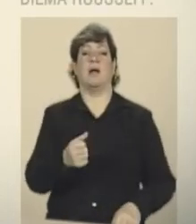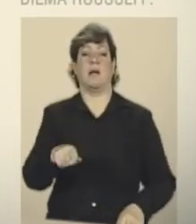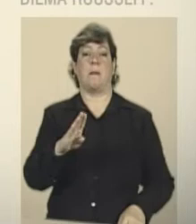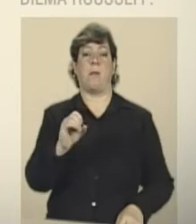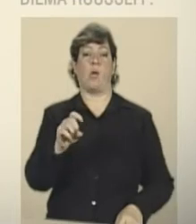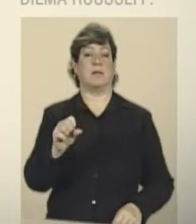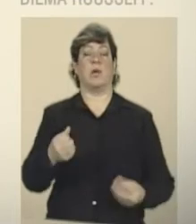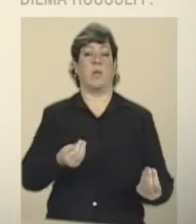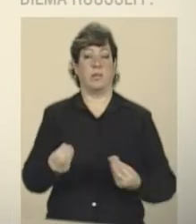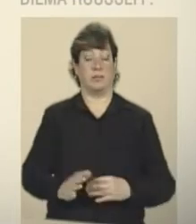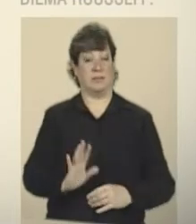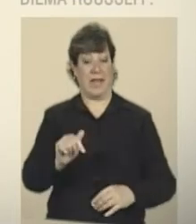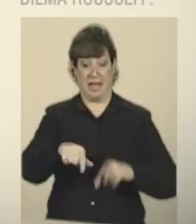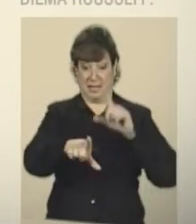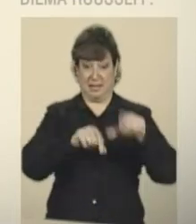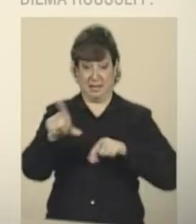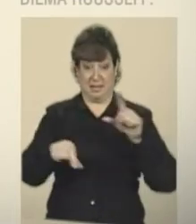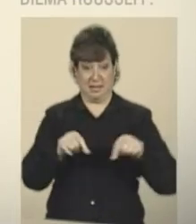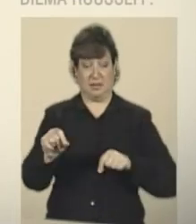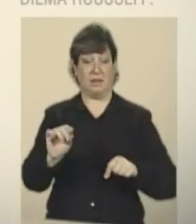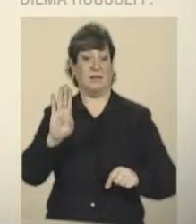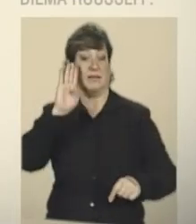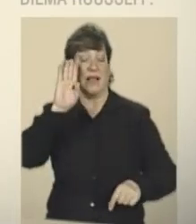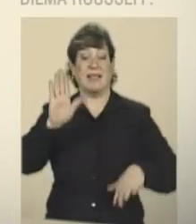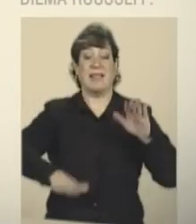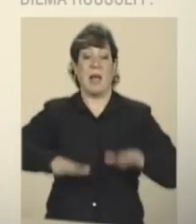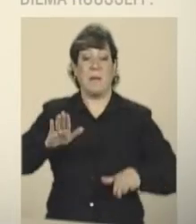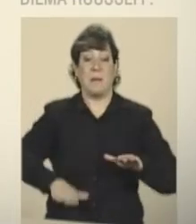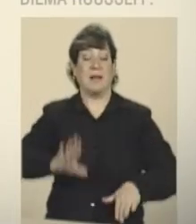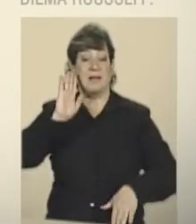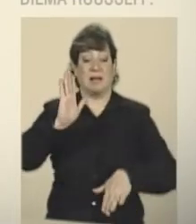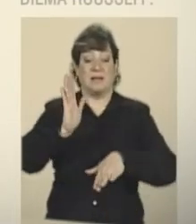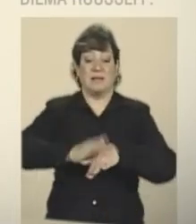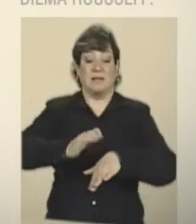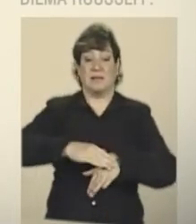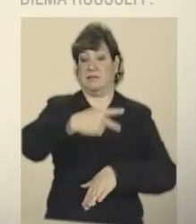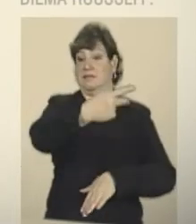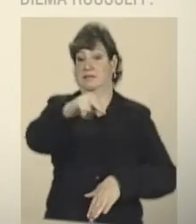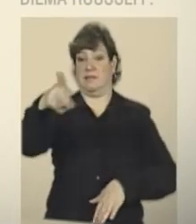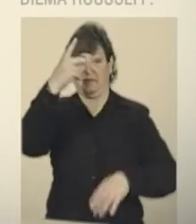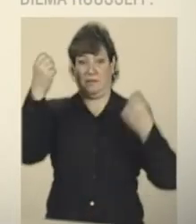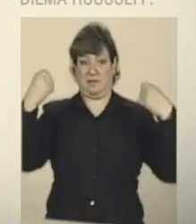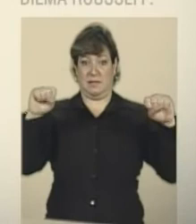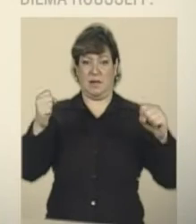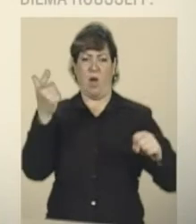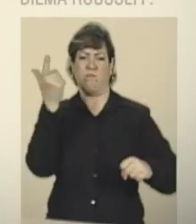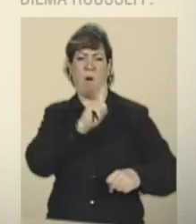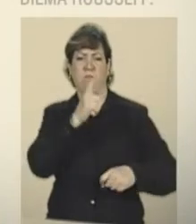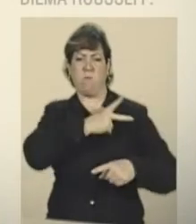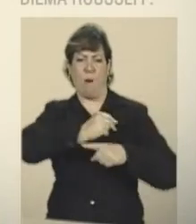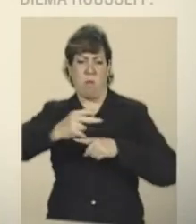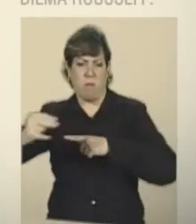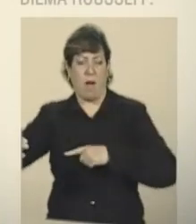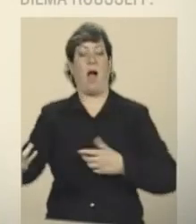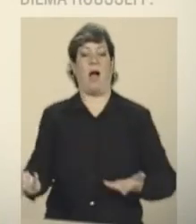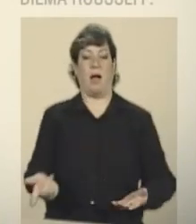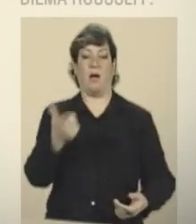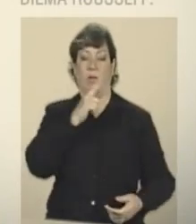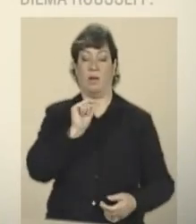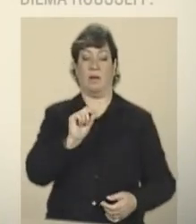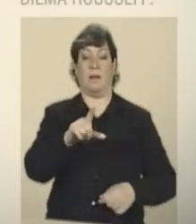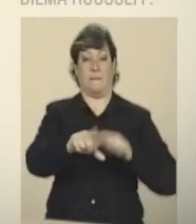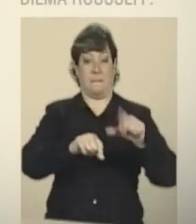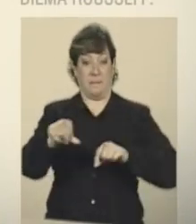Luciano a seleção depende exclusivamente do mérito do atleta do desempenho do Atleta são